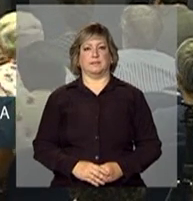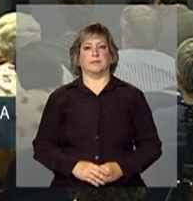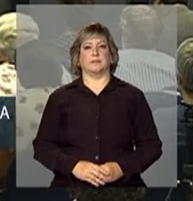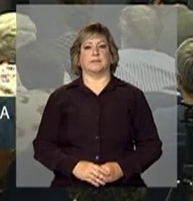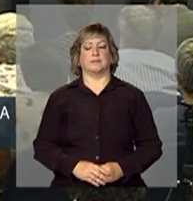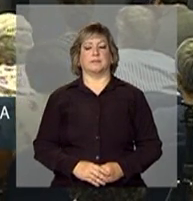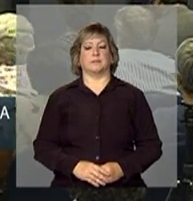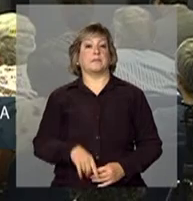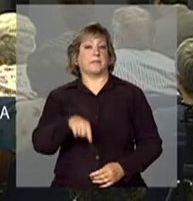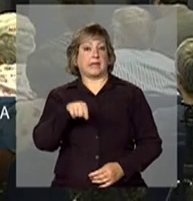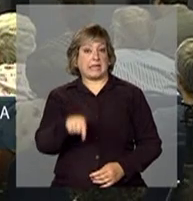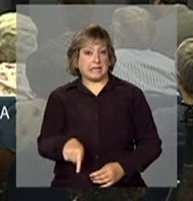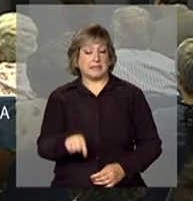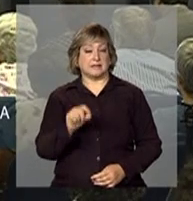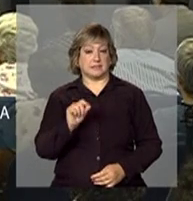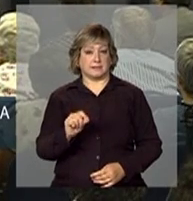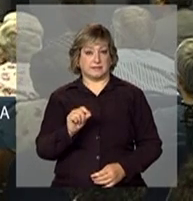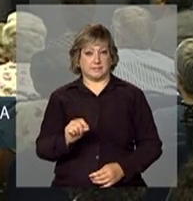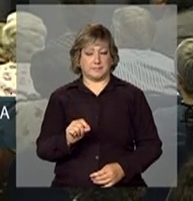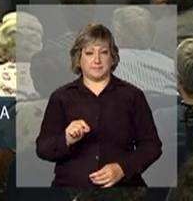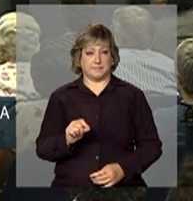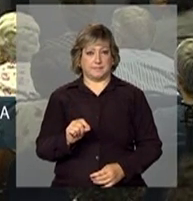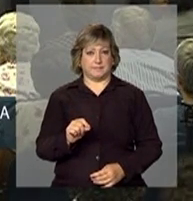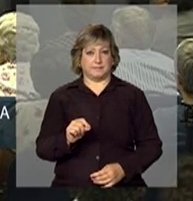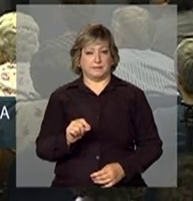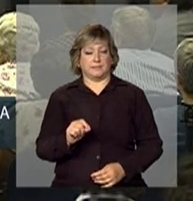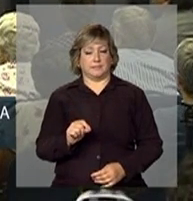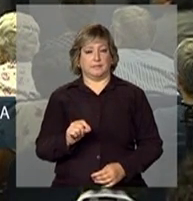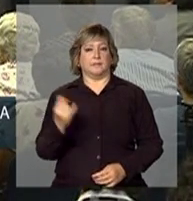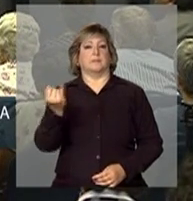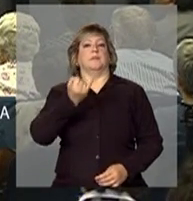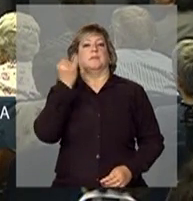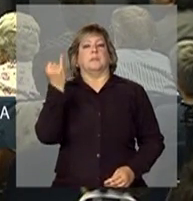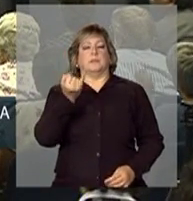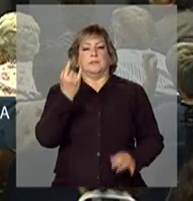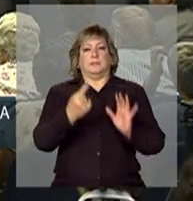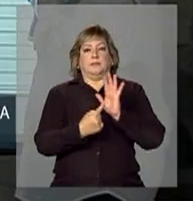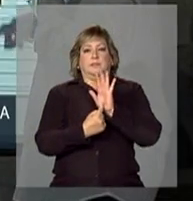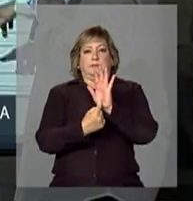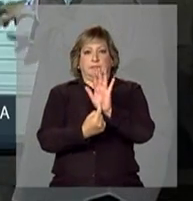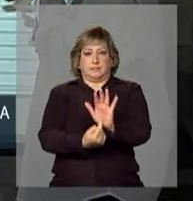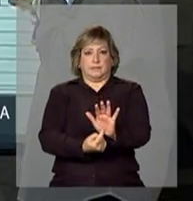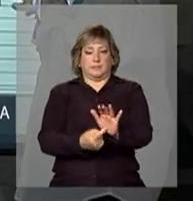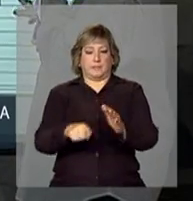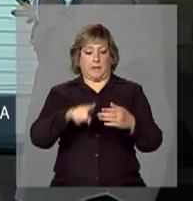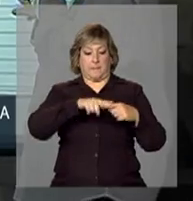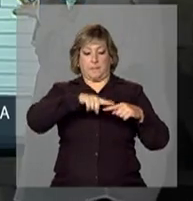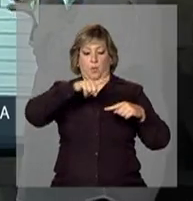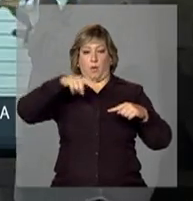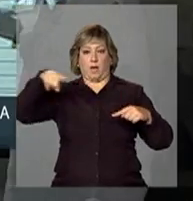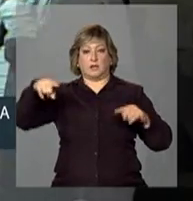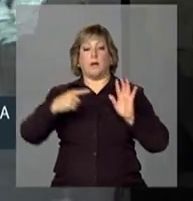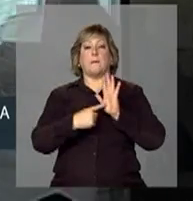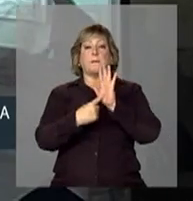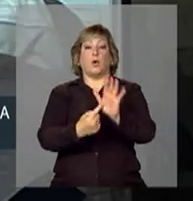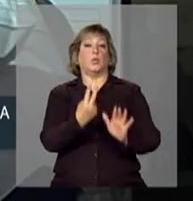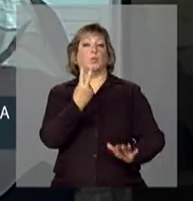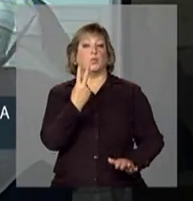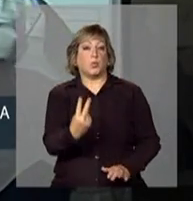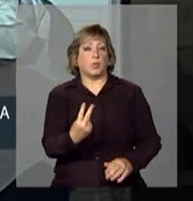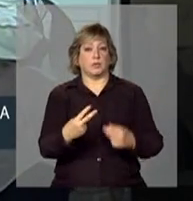Então, esse quadro ele é importante para nós, esse gráfico, para mostrar duas coisas.